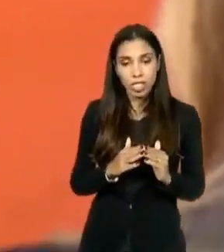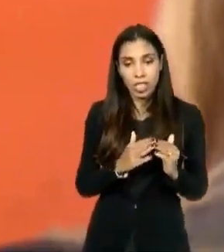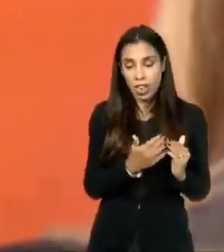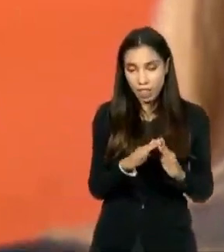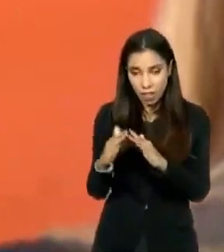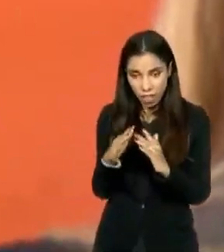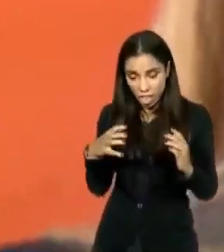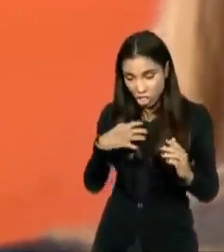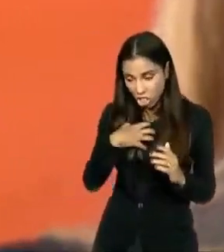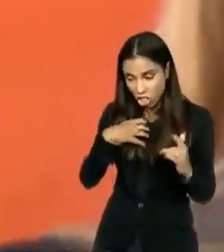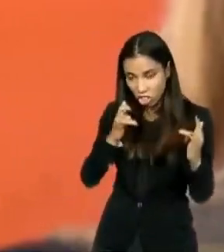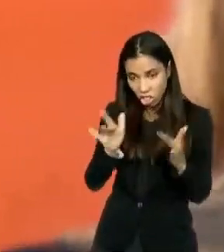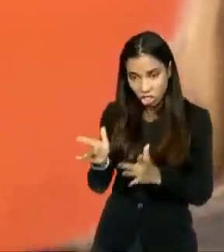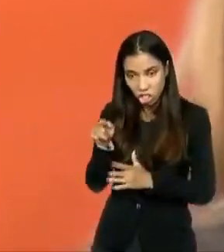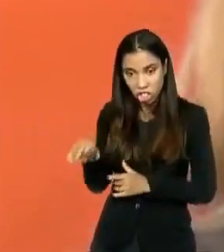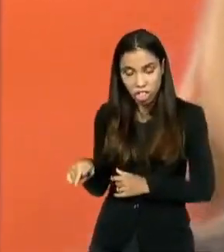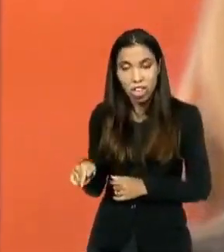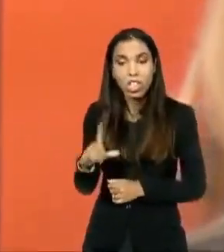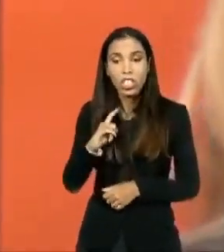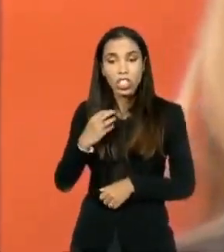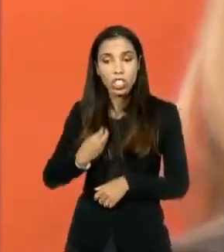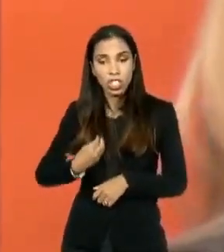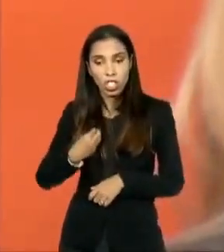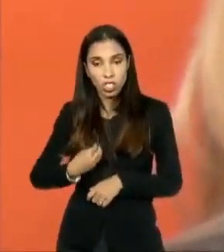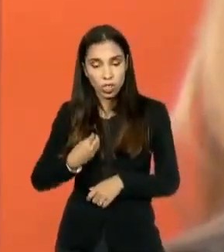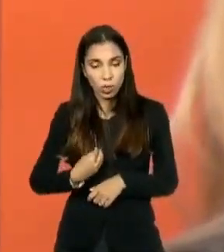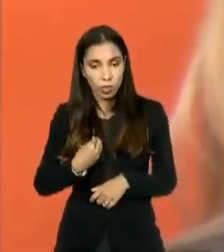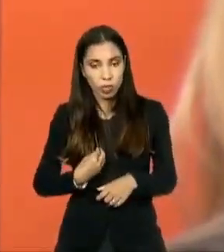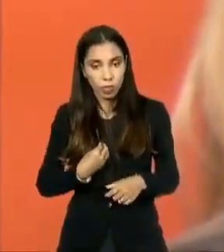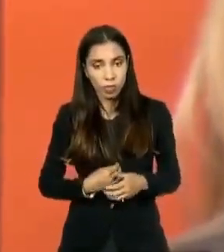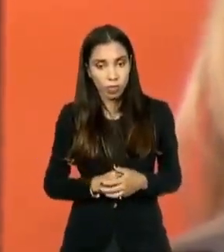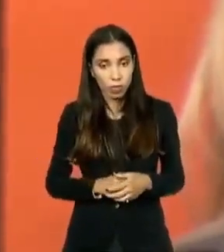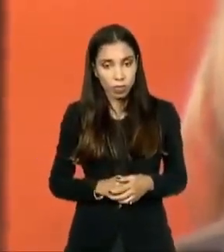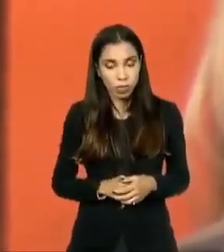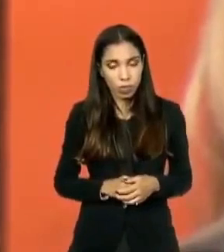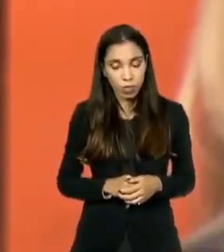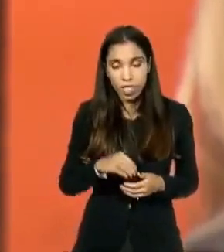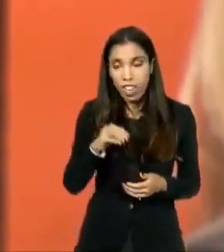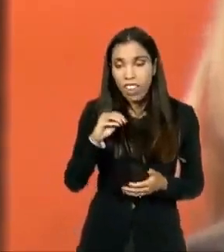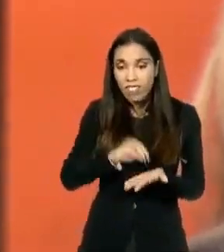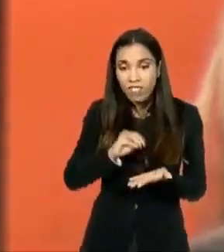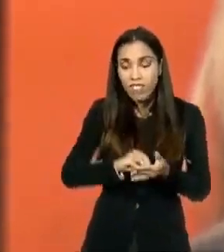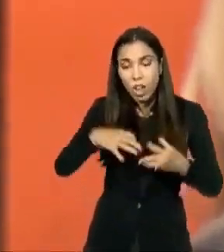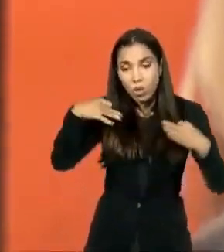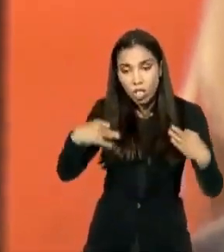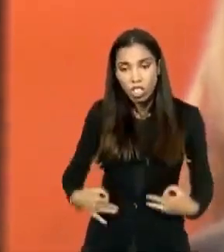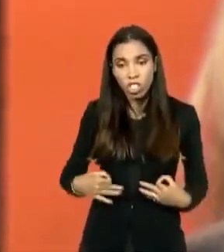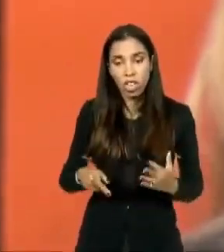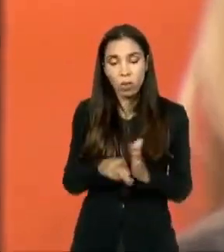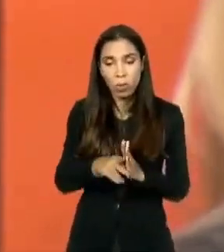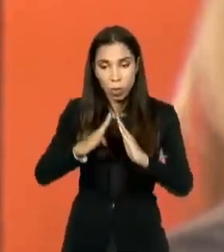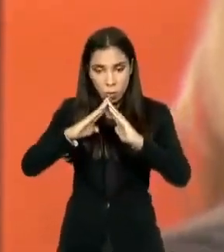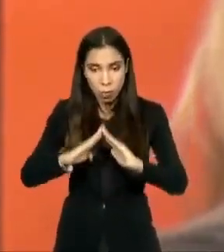jeito que estão, essa questão, essa condição... De falta de dignidade, de